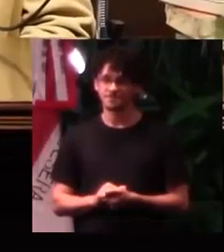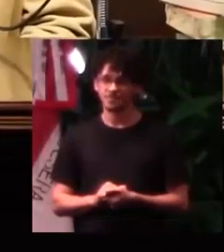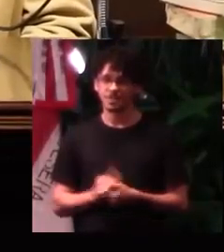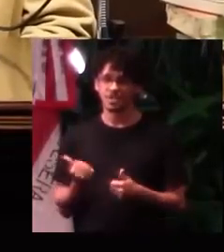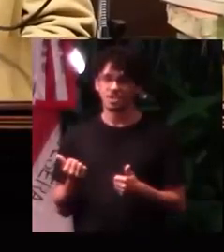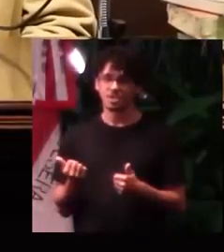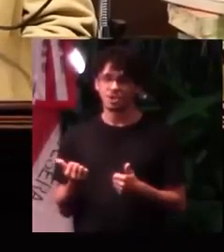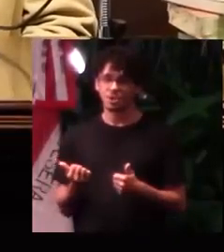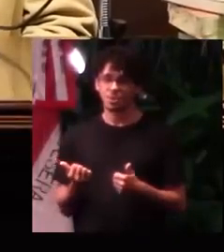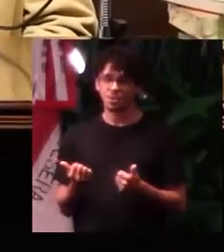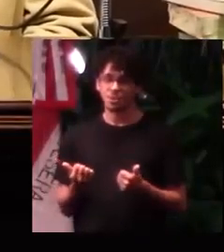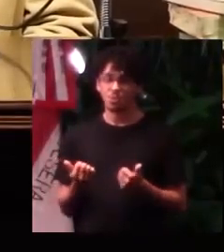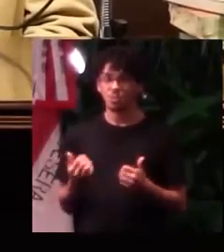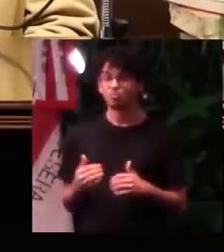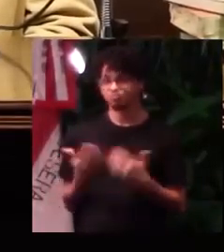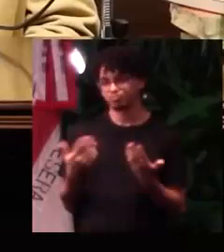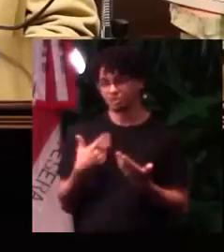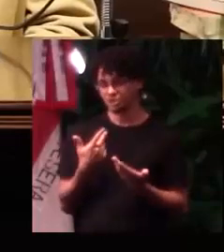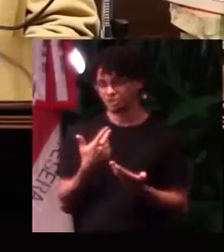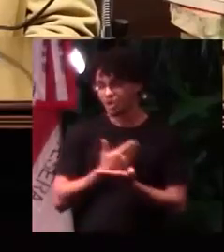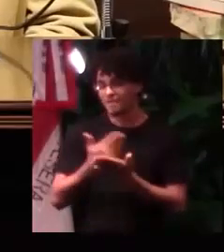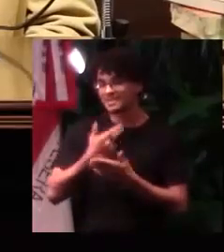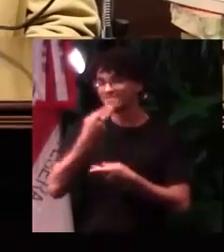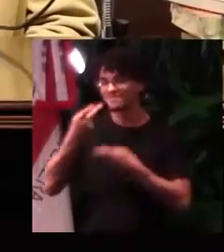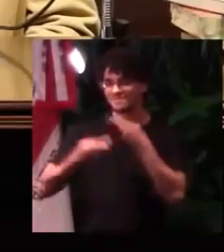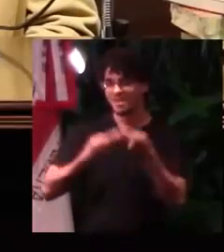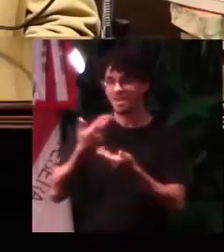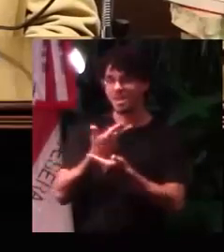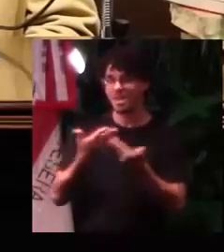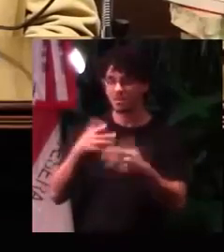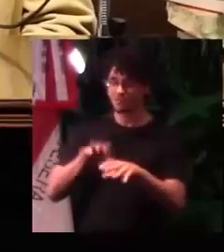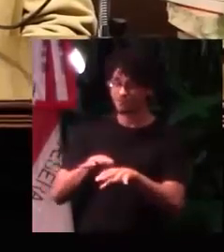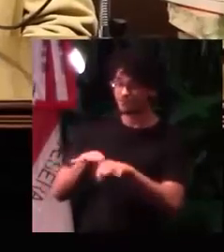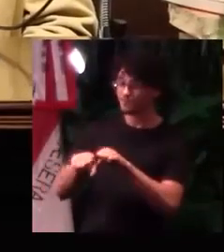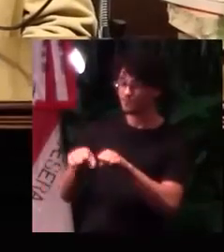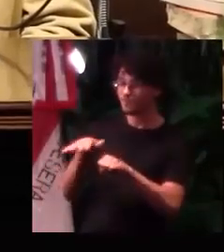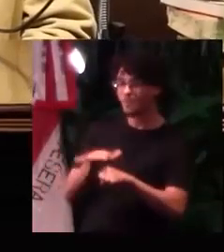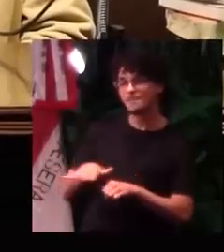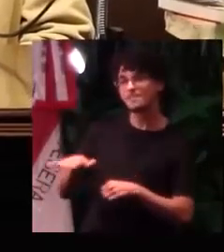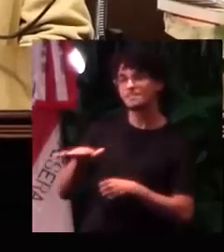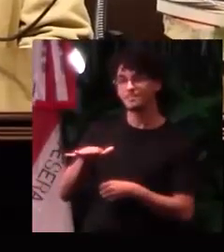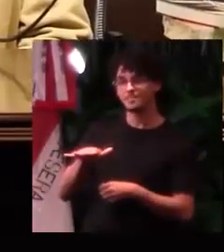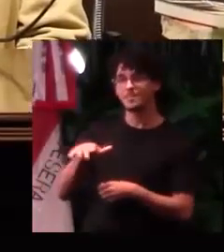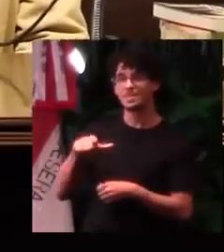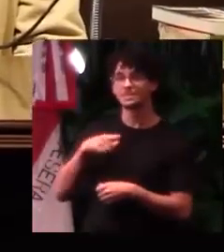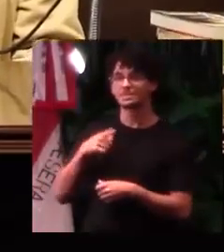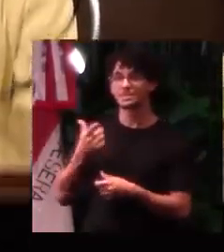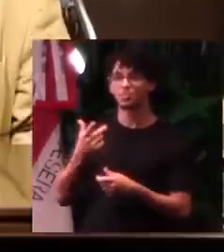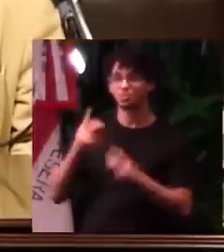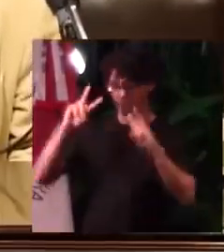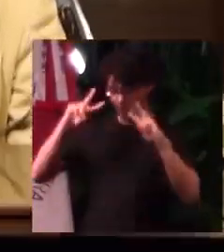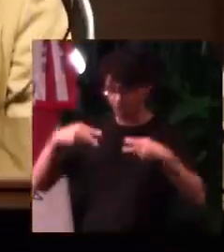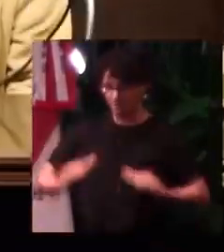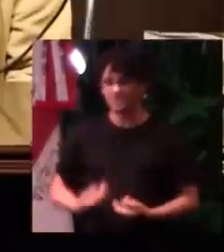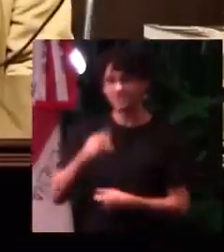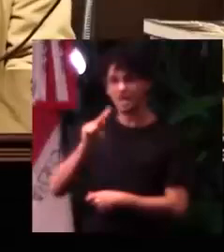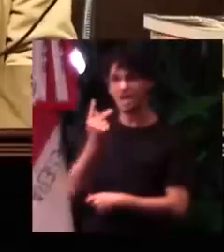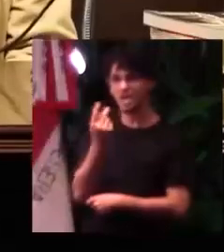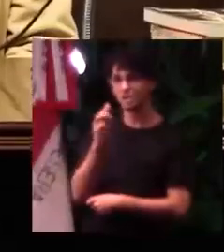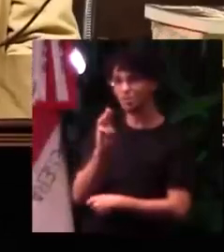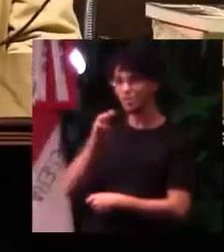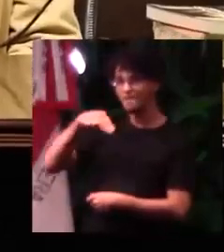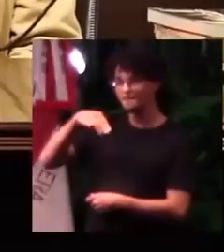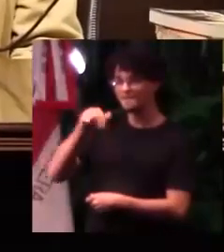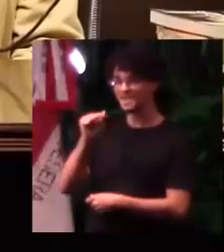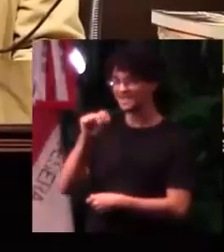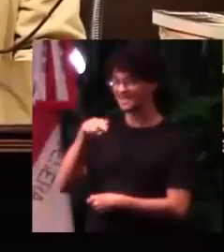Quando a gente fala, né, de uma formação em humanidades, como se chamava antes, humanidades